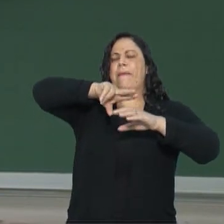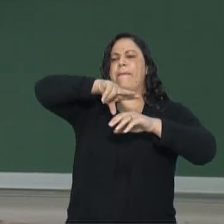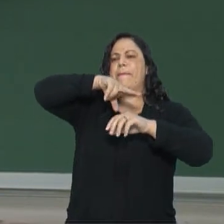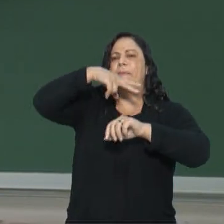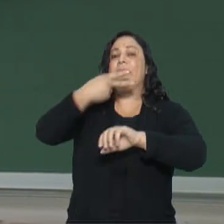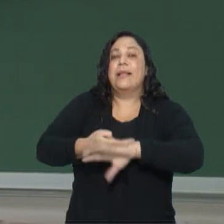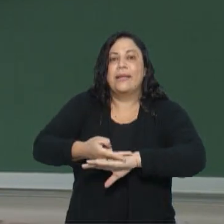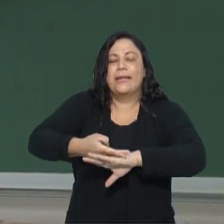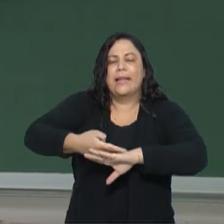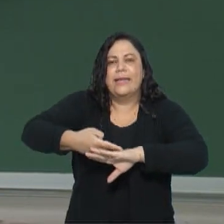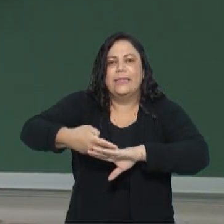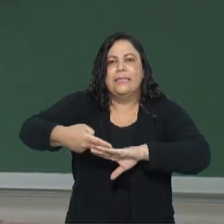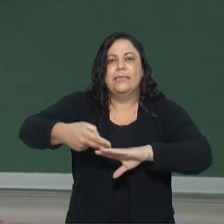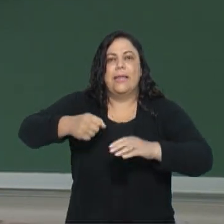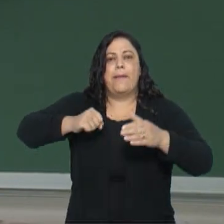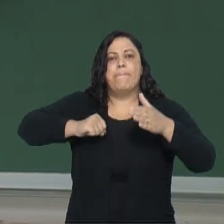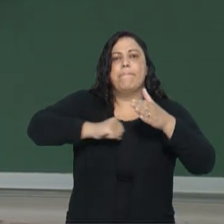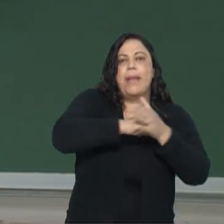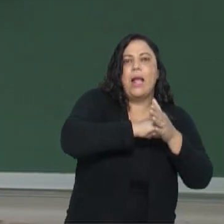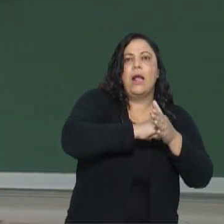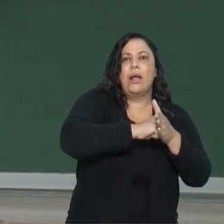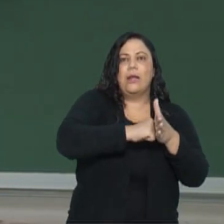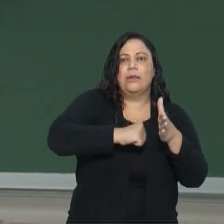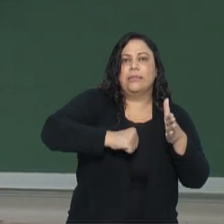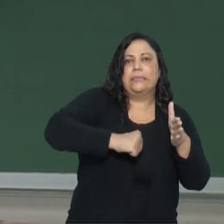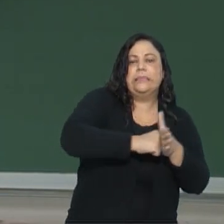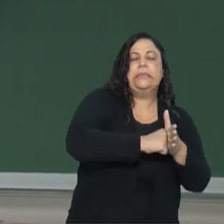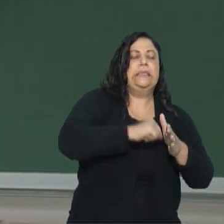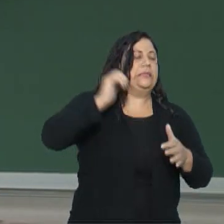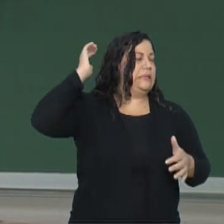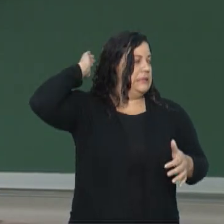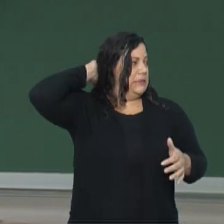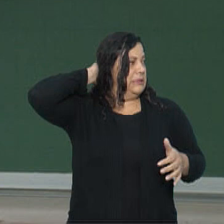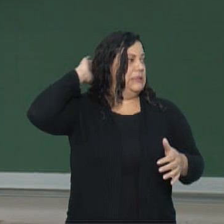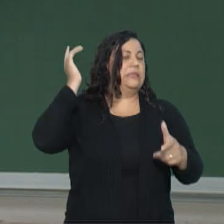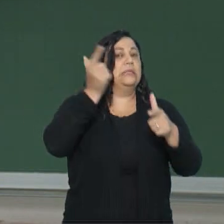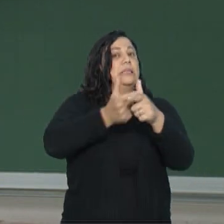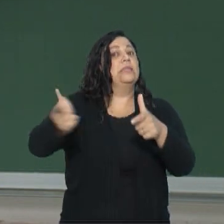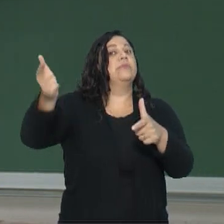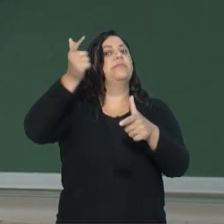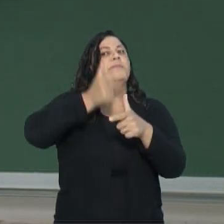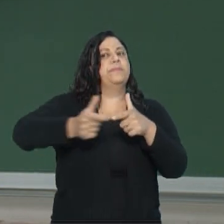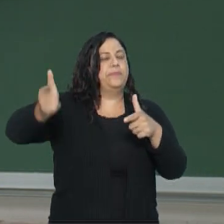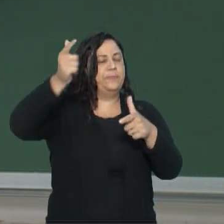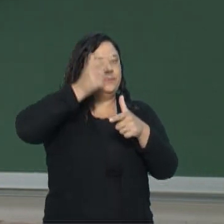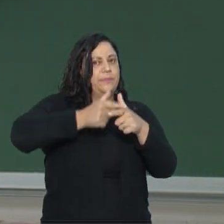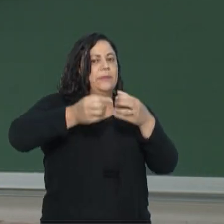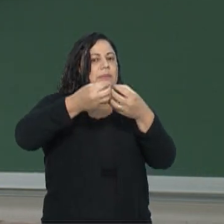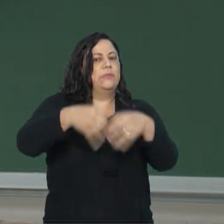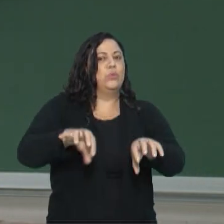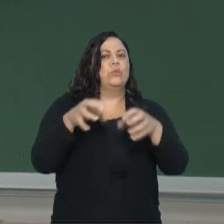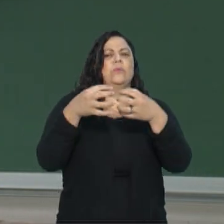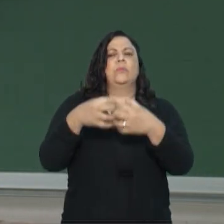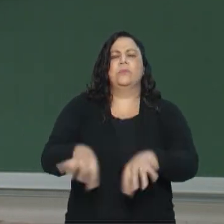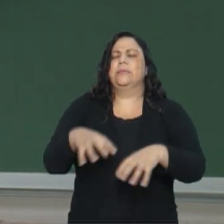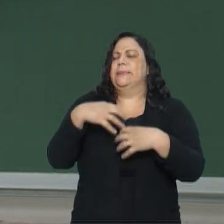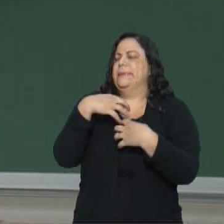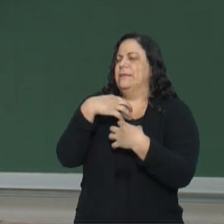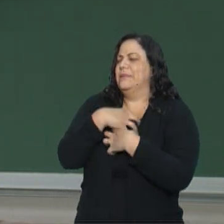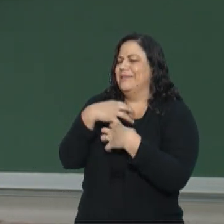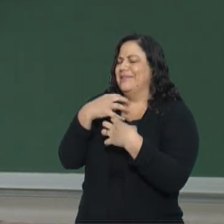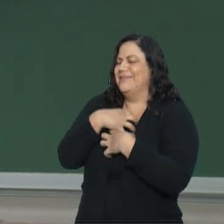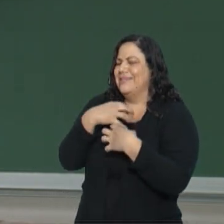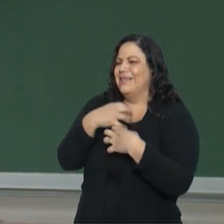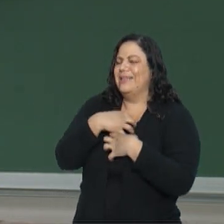essa região. Porque se eu danifico o cerebelo, eu posso ter alguns prejuízos de sensações,